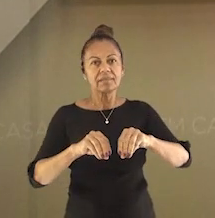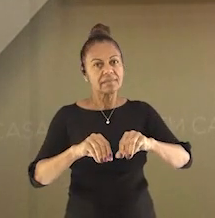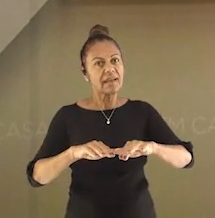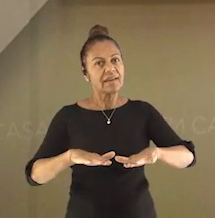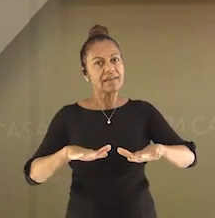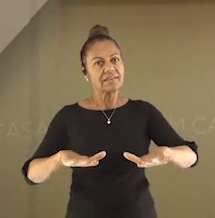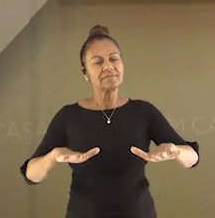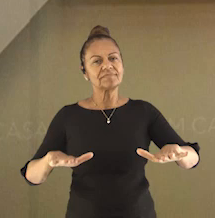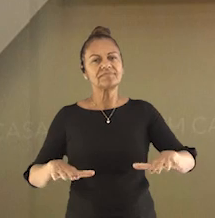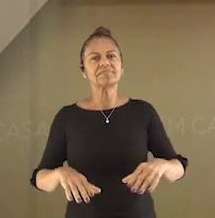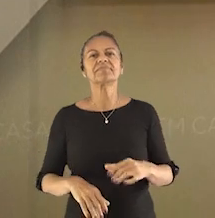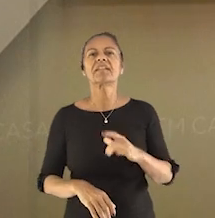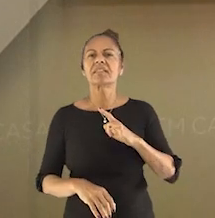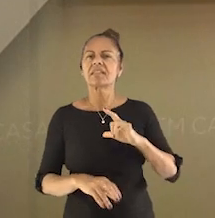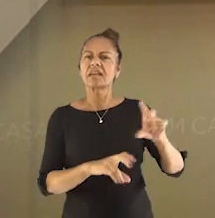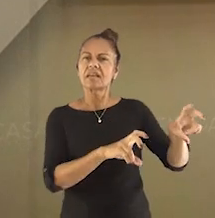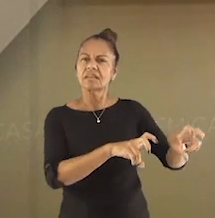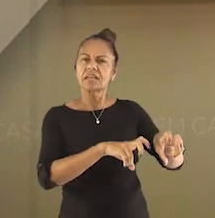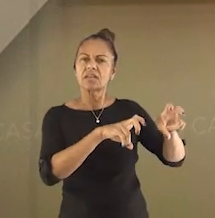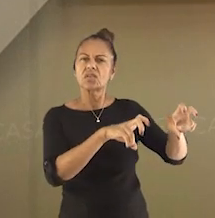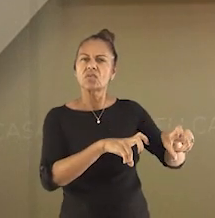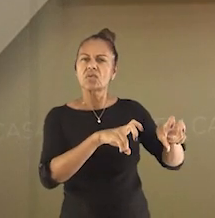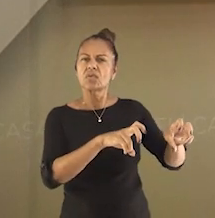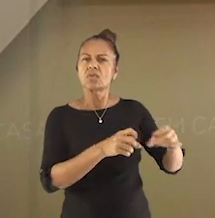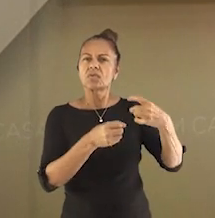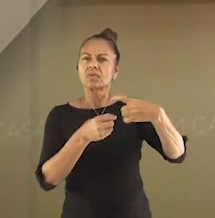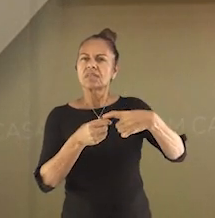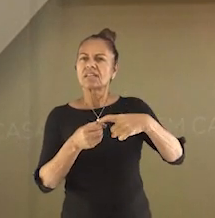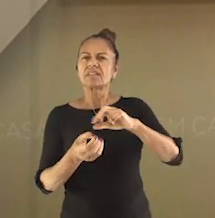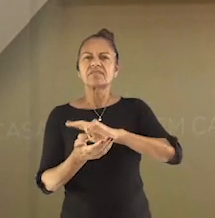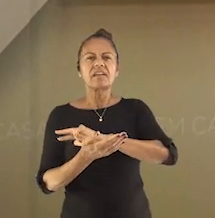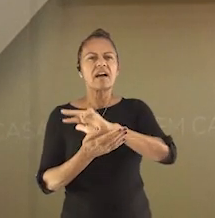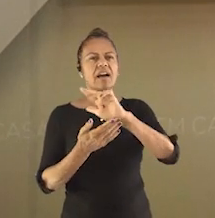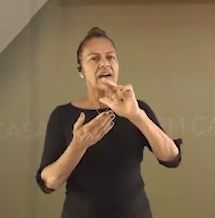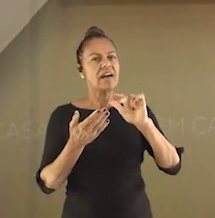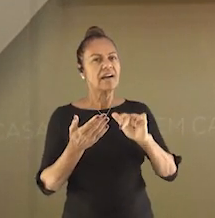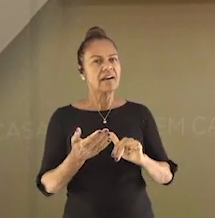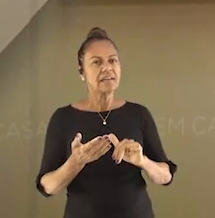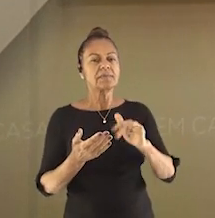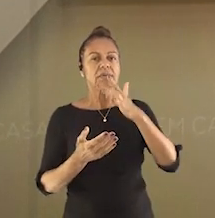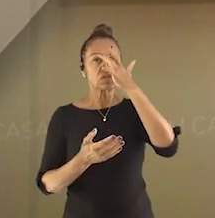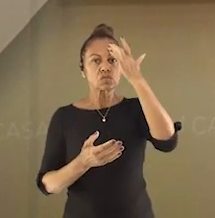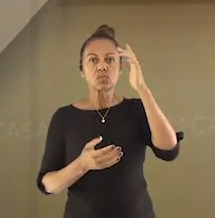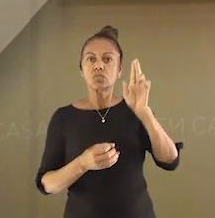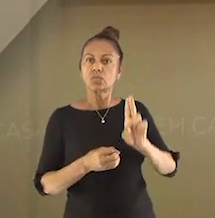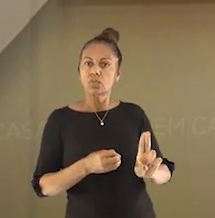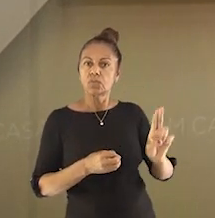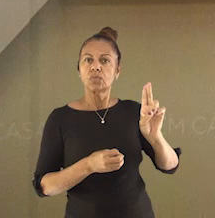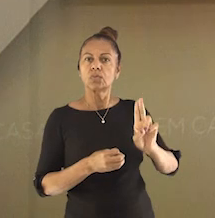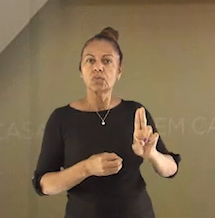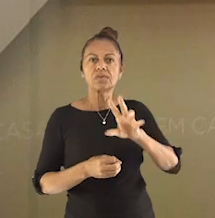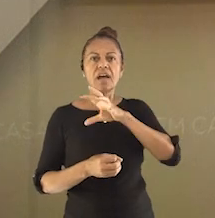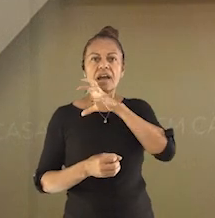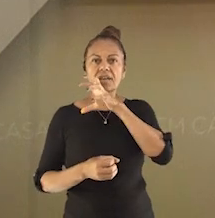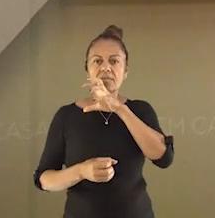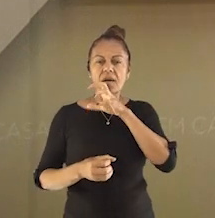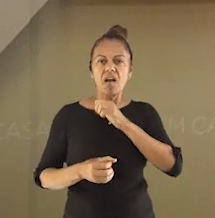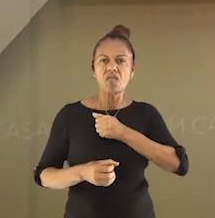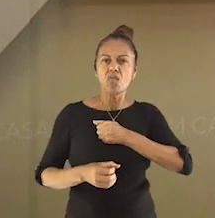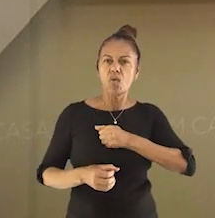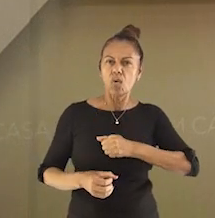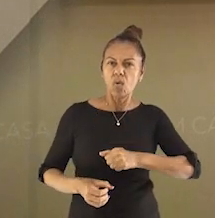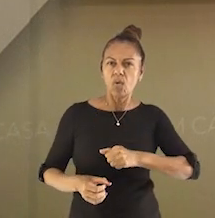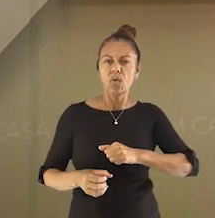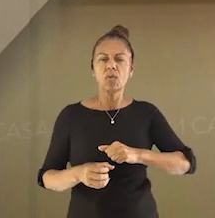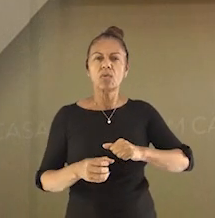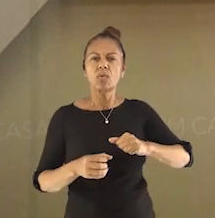servem de nutrientes para o solo e vegetais. Em muitas cidades, principalmente do interior, muitas